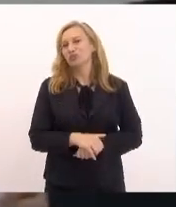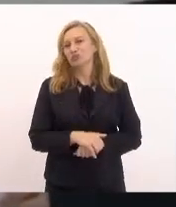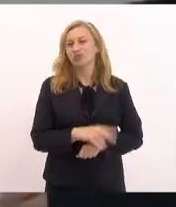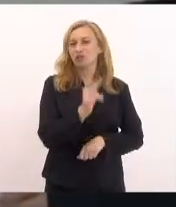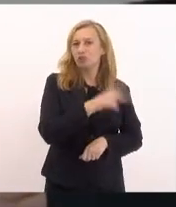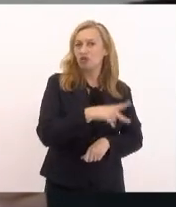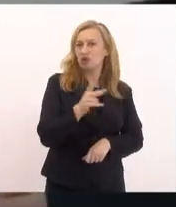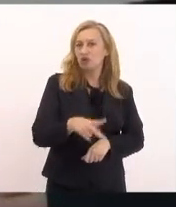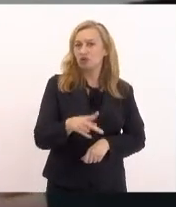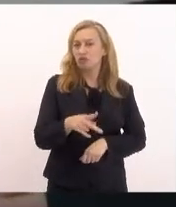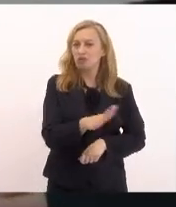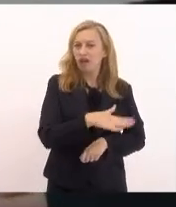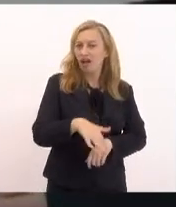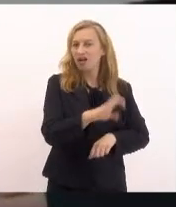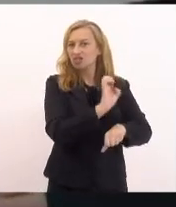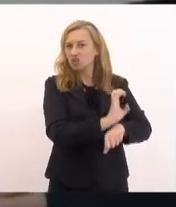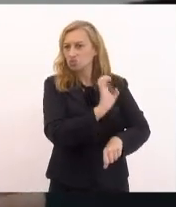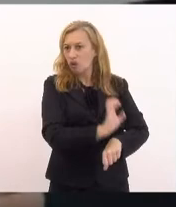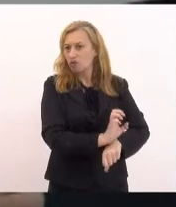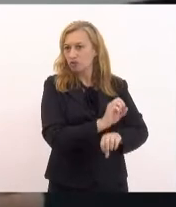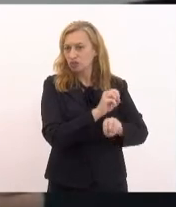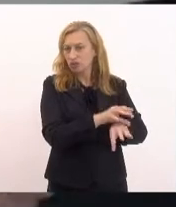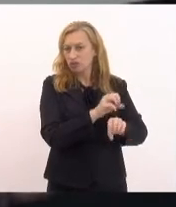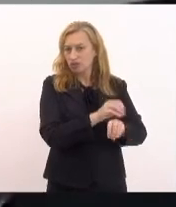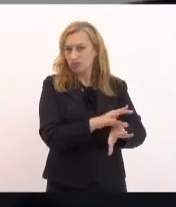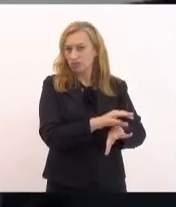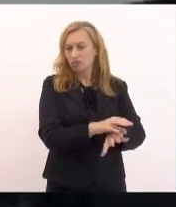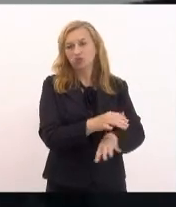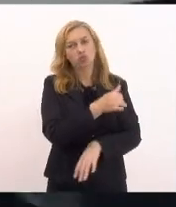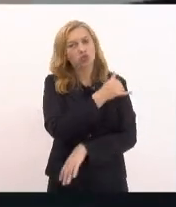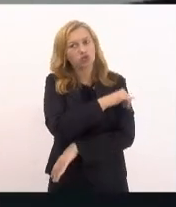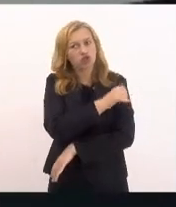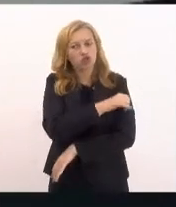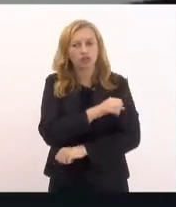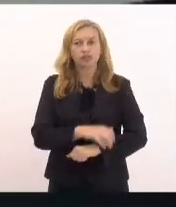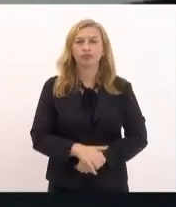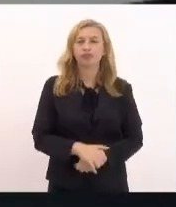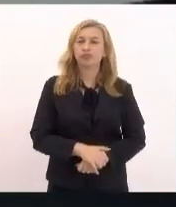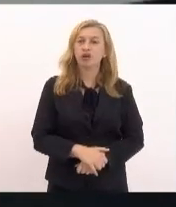para a rede estadual de educação do Rio de Janeiro,